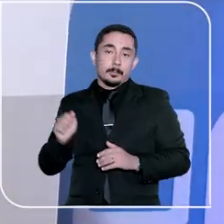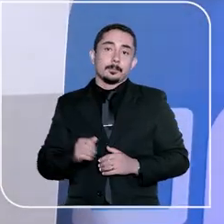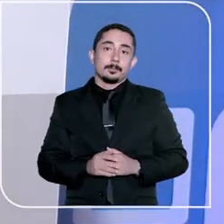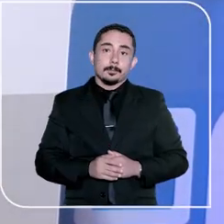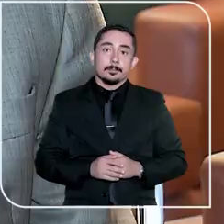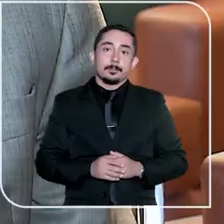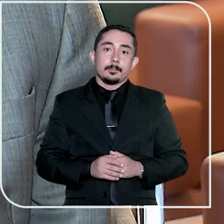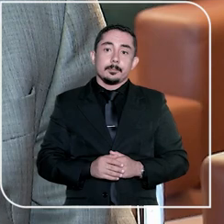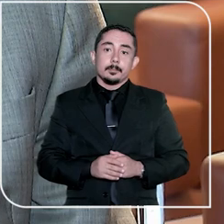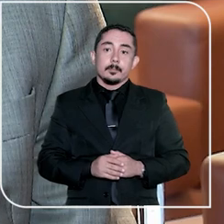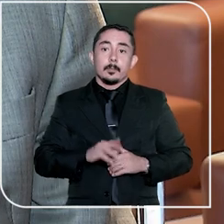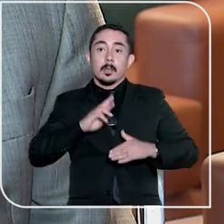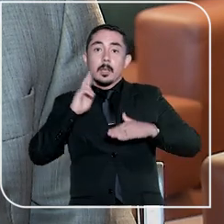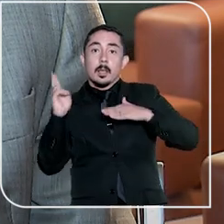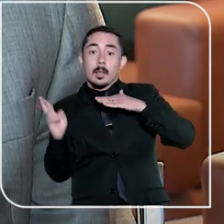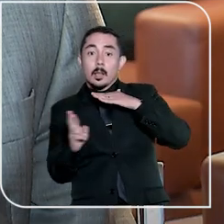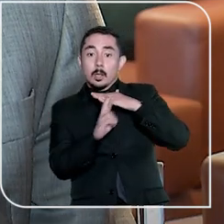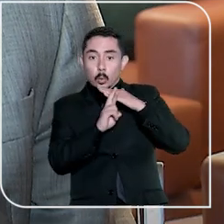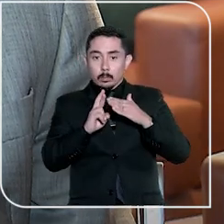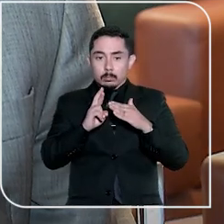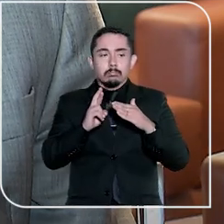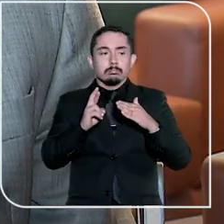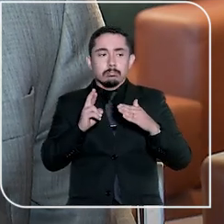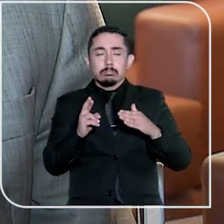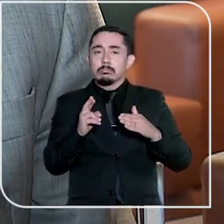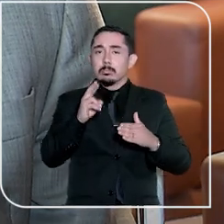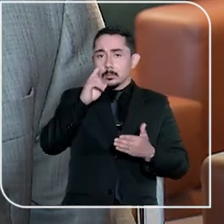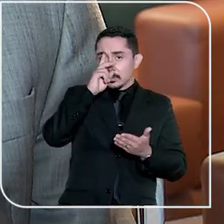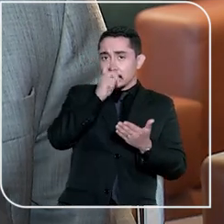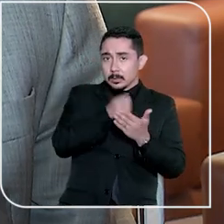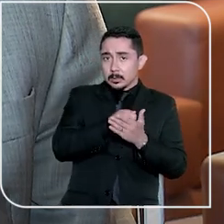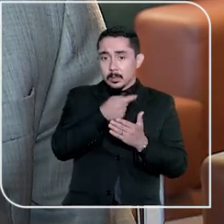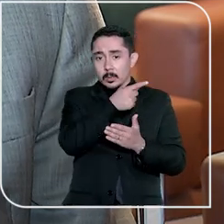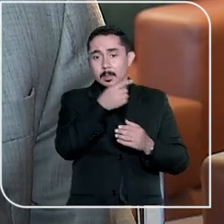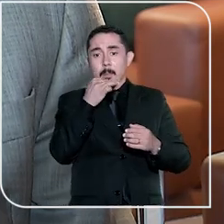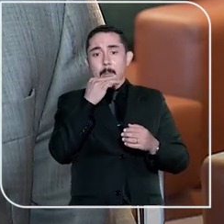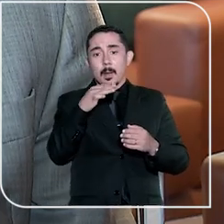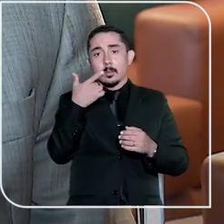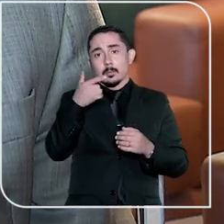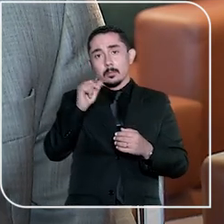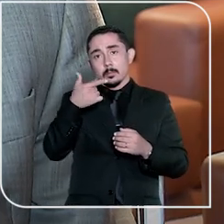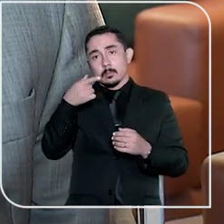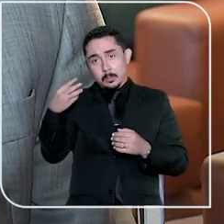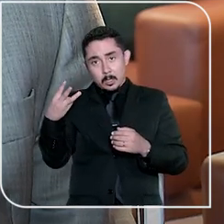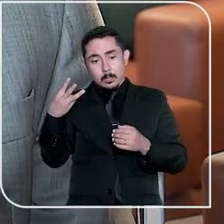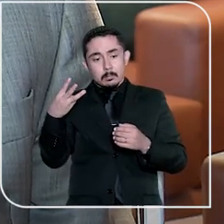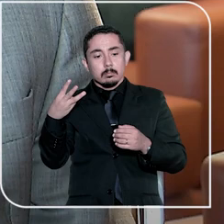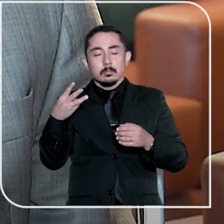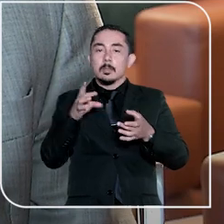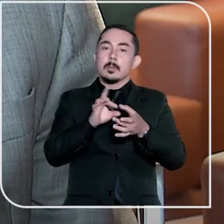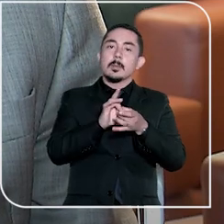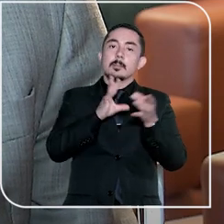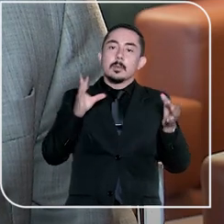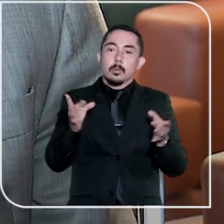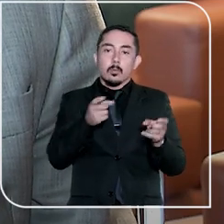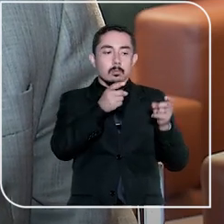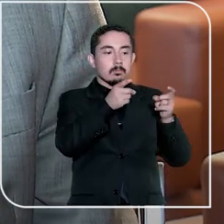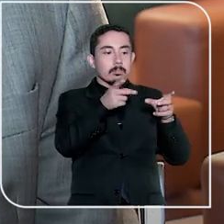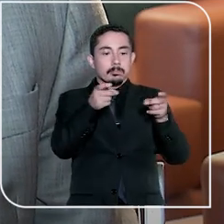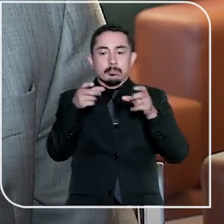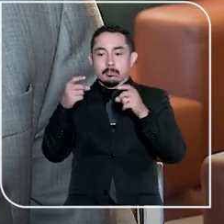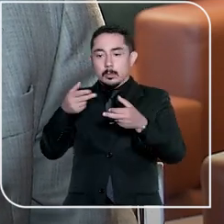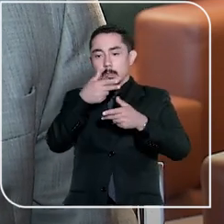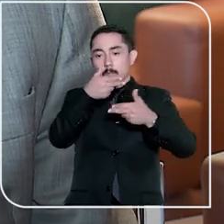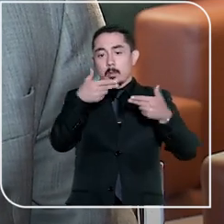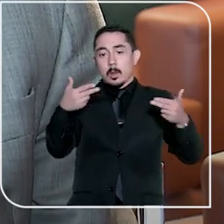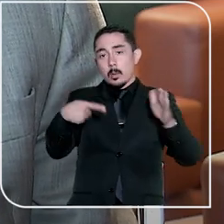Itapemirim o relator reconsiderou a decisão proferida em março de 2023 E autorizou os leilões de bens da